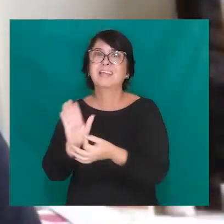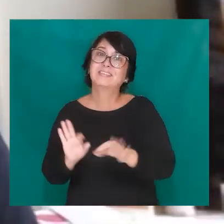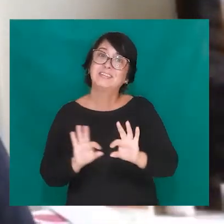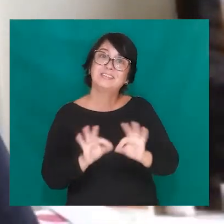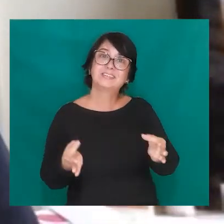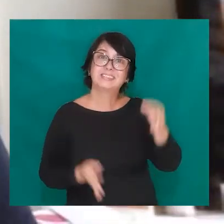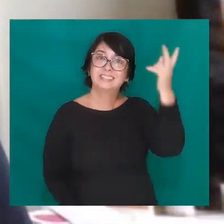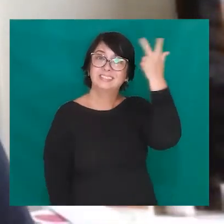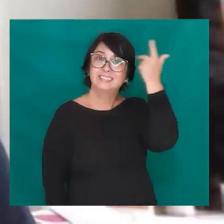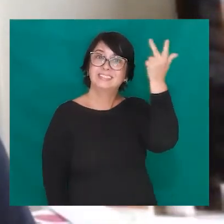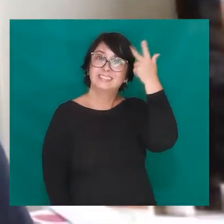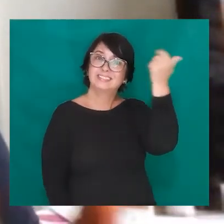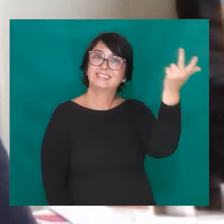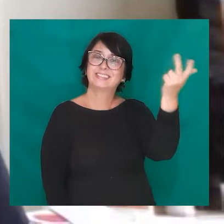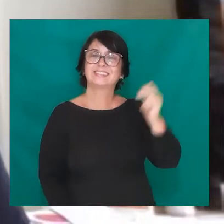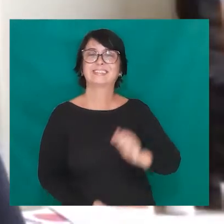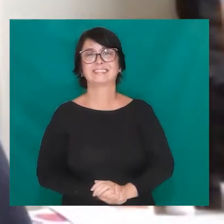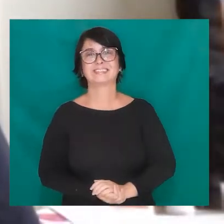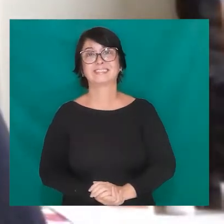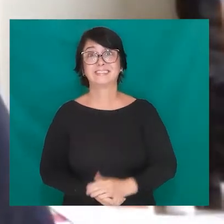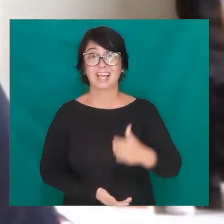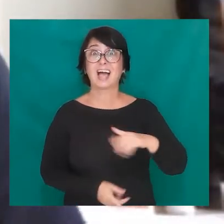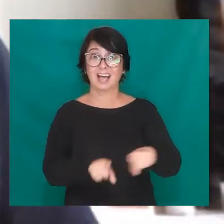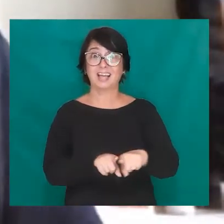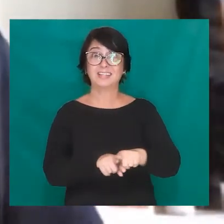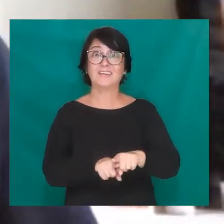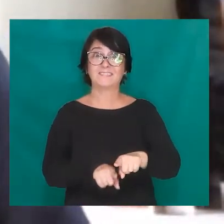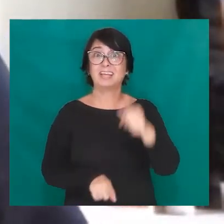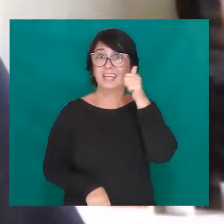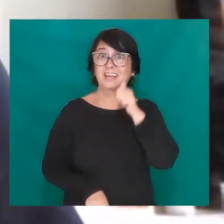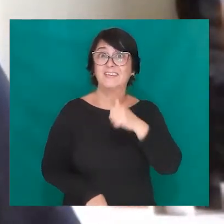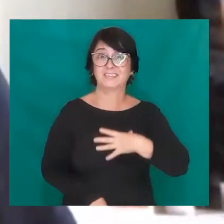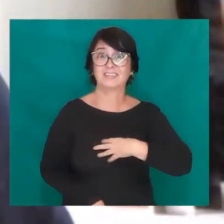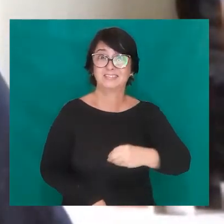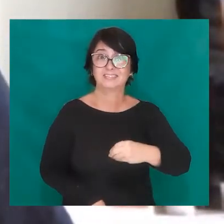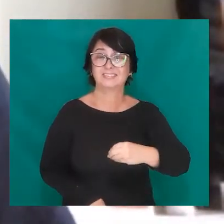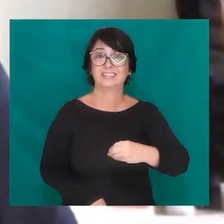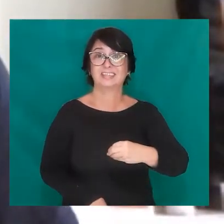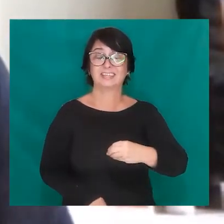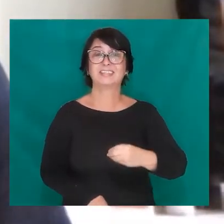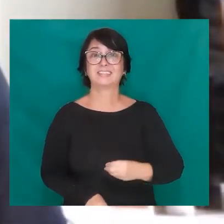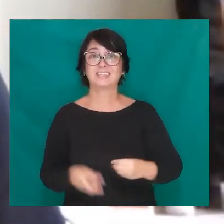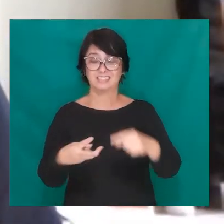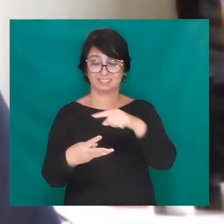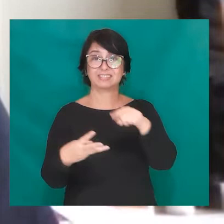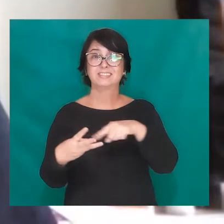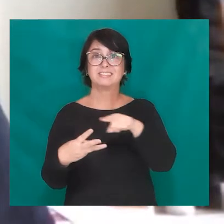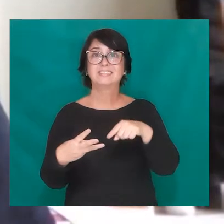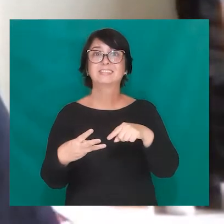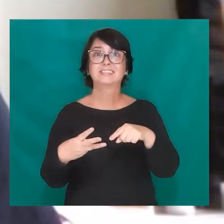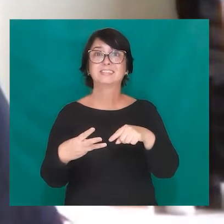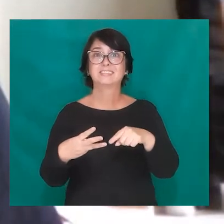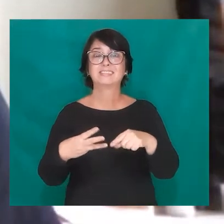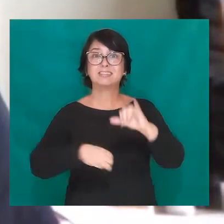coisa natural, foi crescendo, e as minhas filhas, isso é muito importante dizer, porque você falou em três sedes, nós temos três sedes hoje em dia